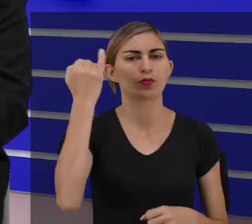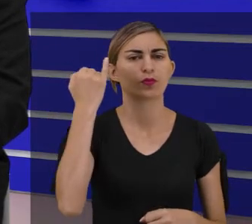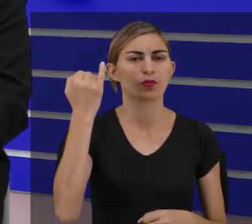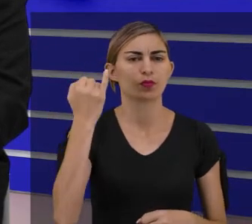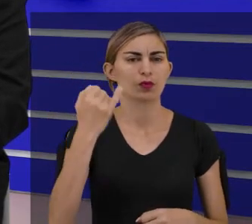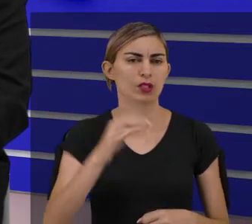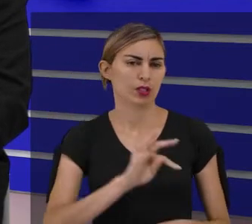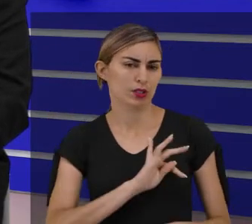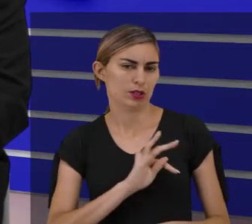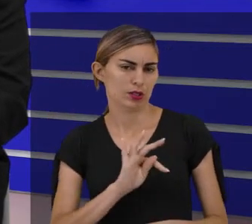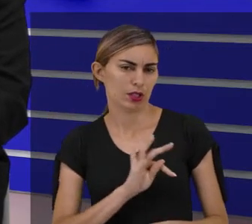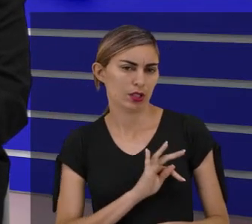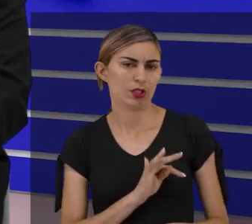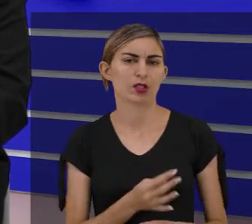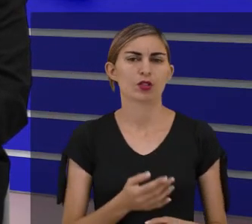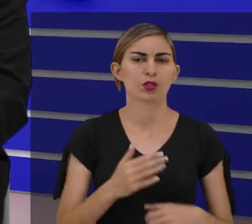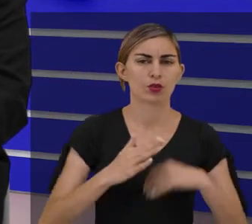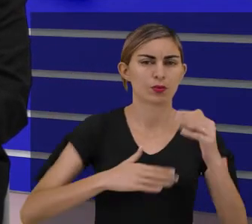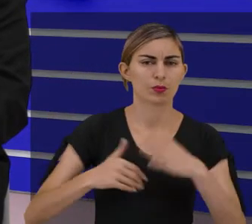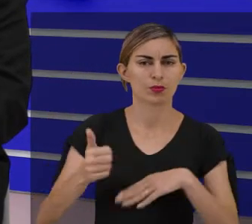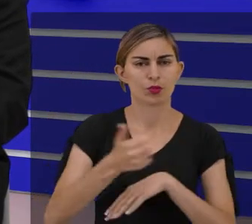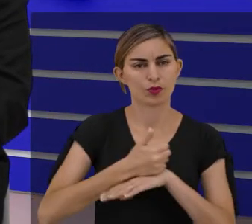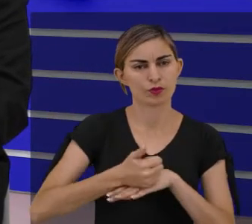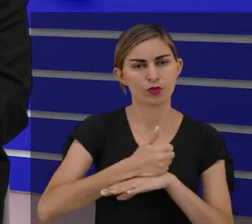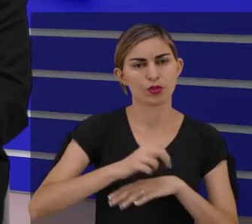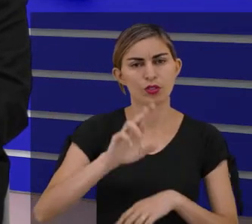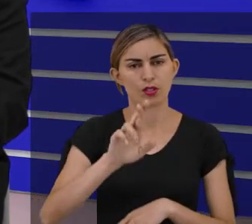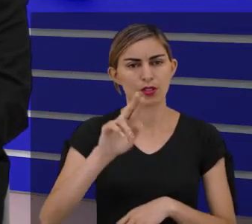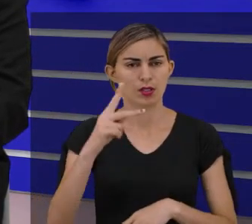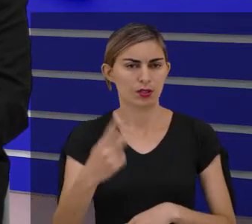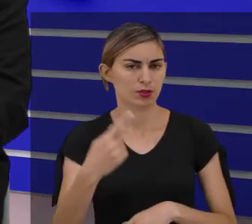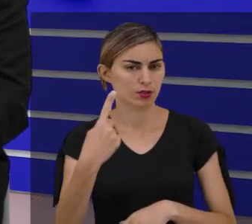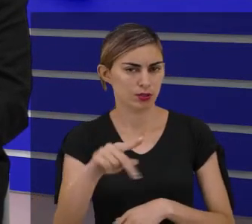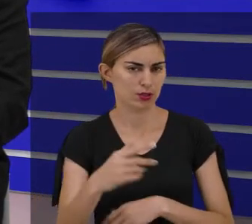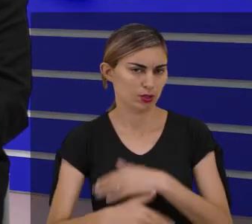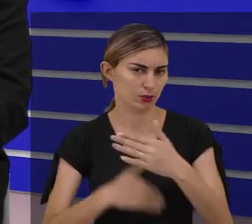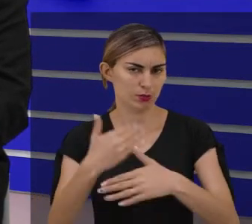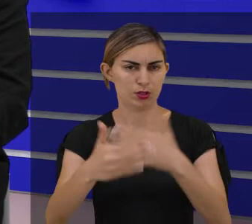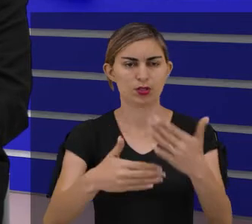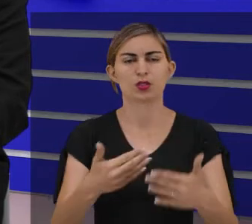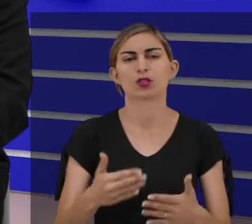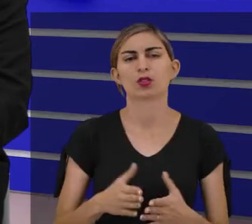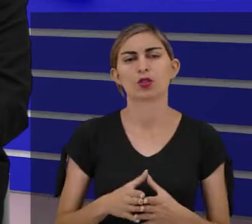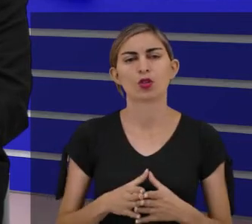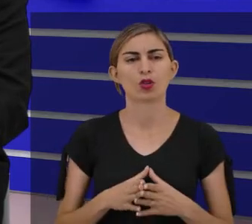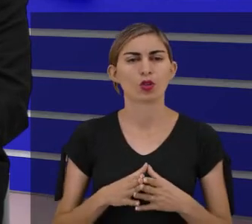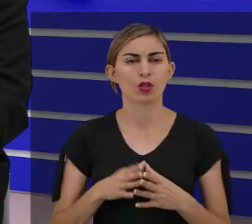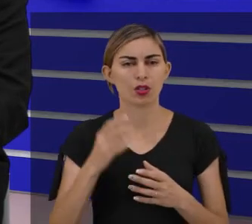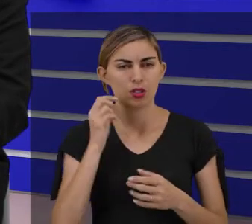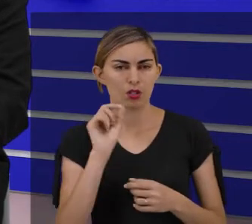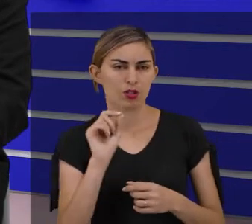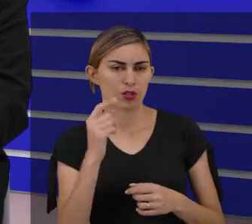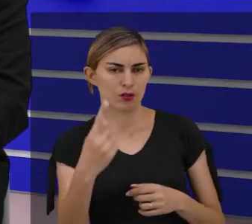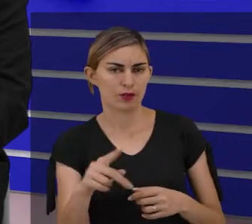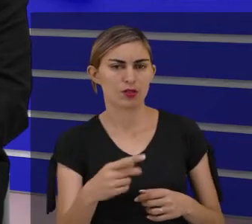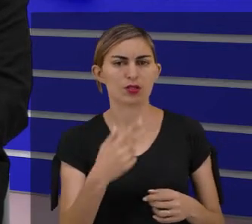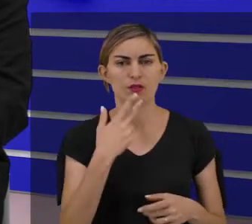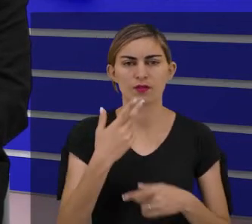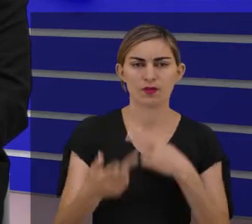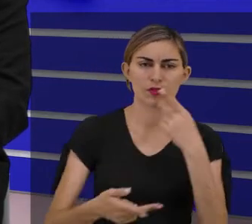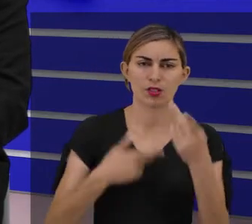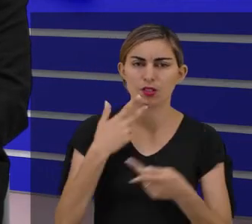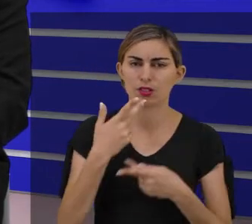do técnico, do profissional de RH nesses processos, sim, levando em consideração aquilo que